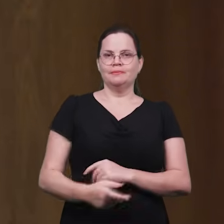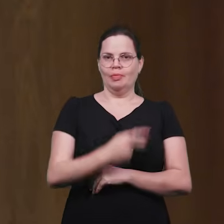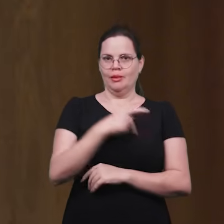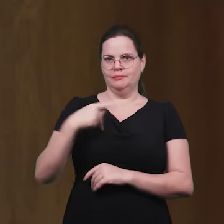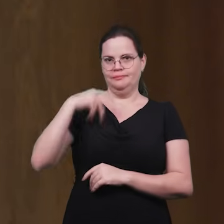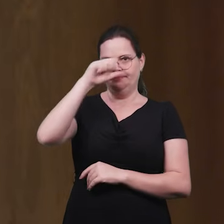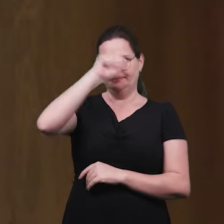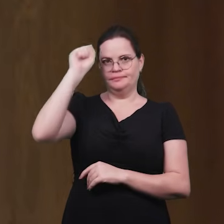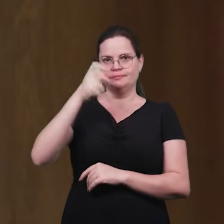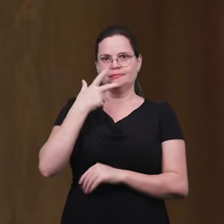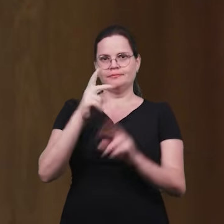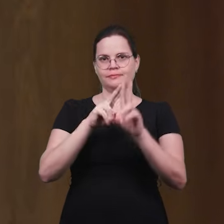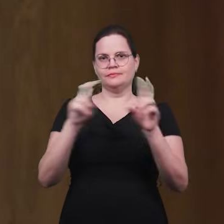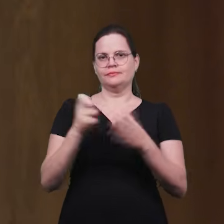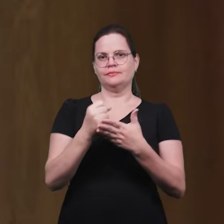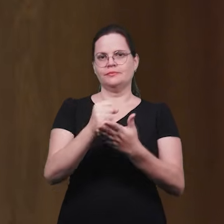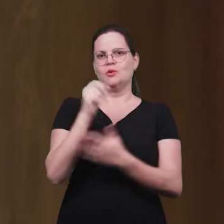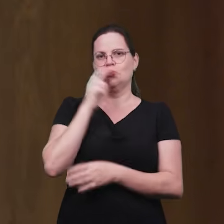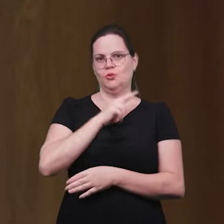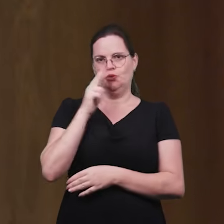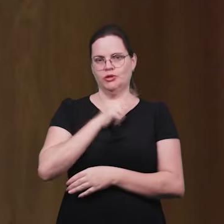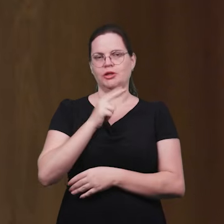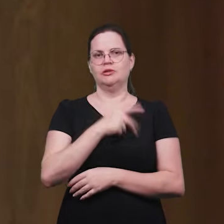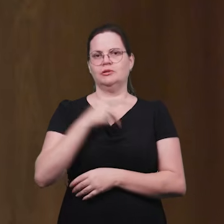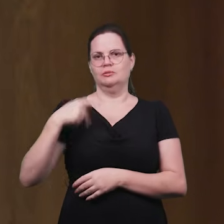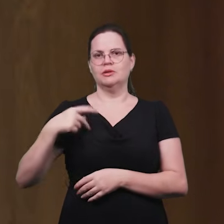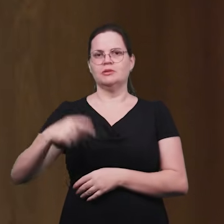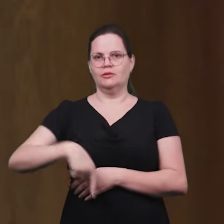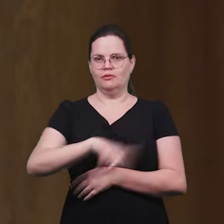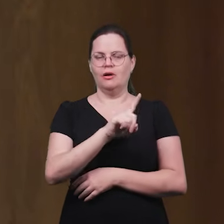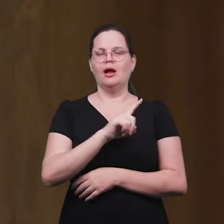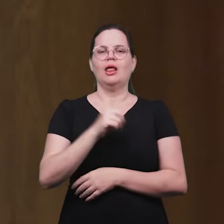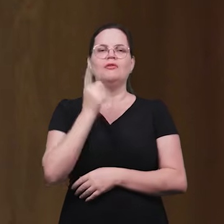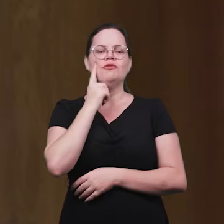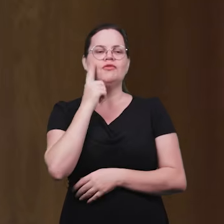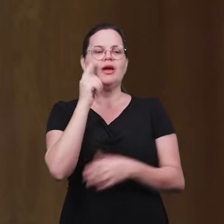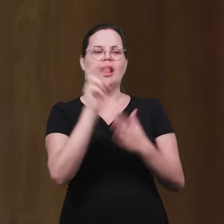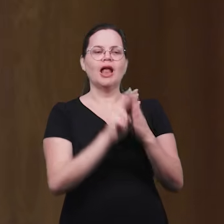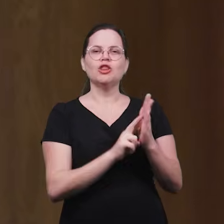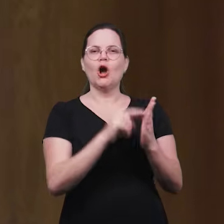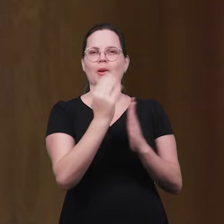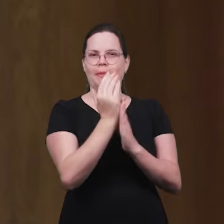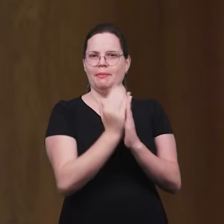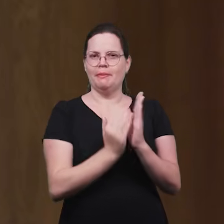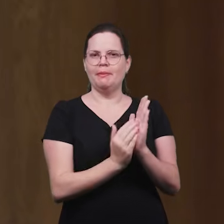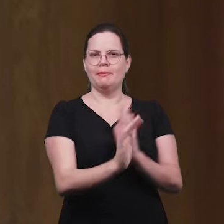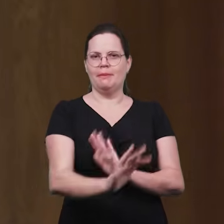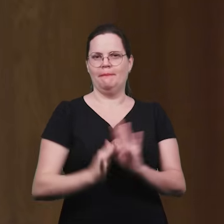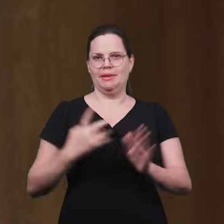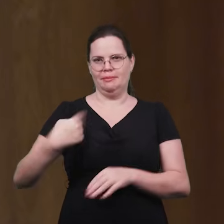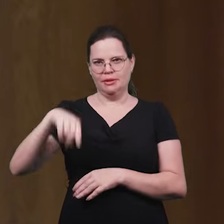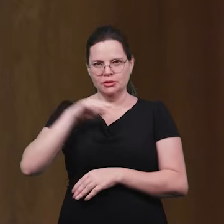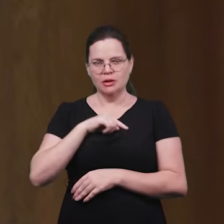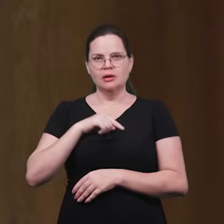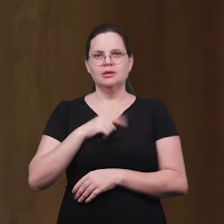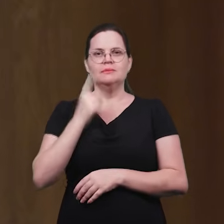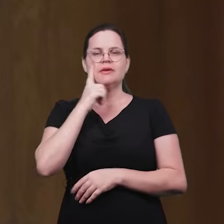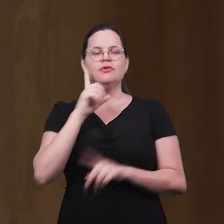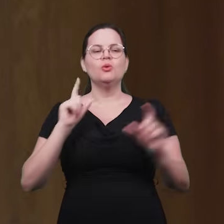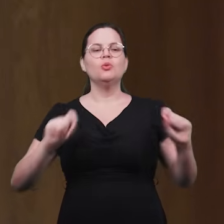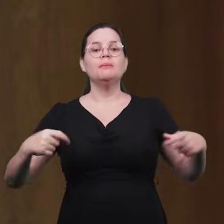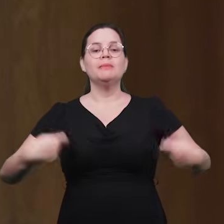falou do atendimento emergencial, que os pastores vão lá, vai suprir